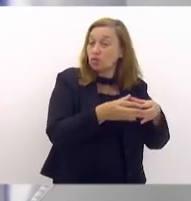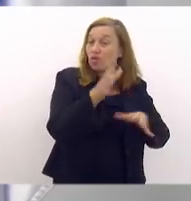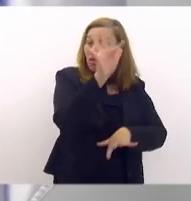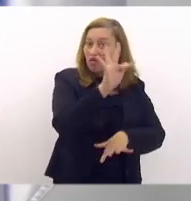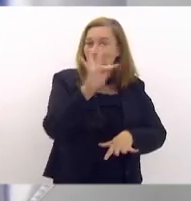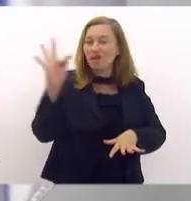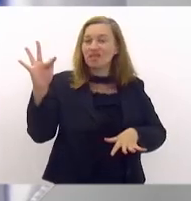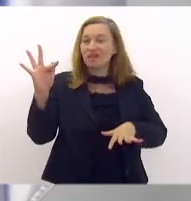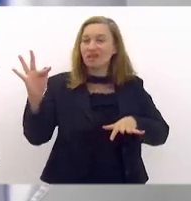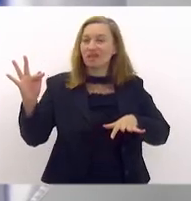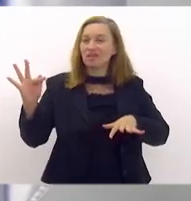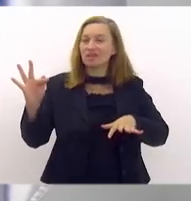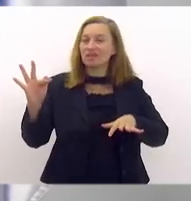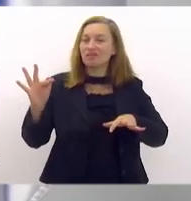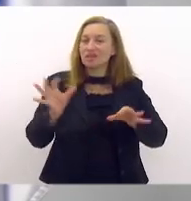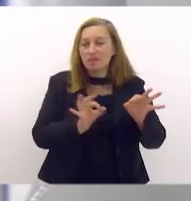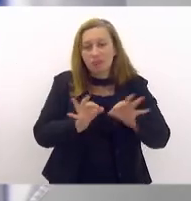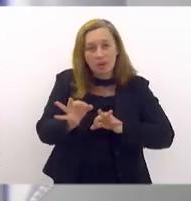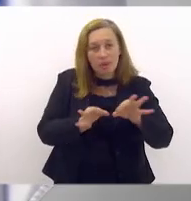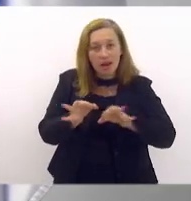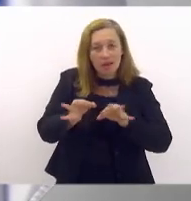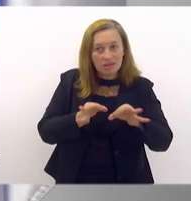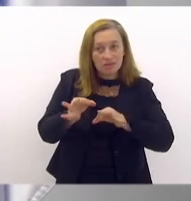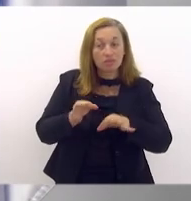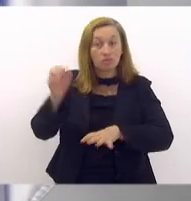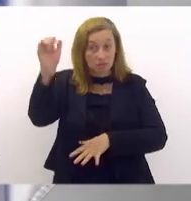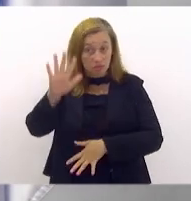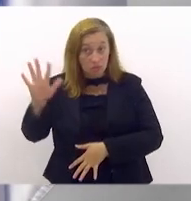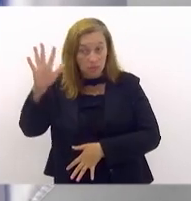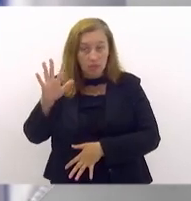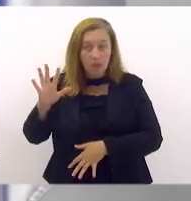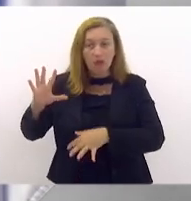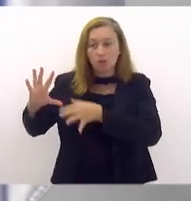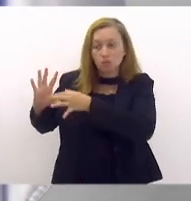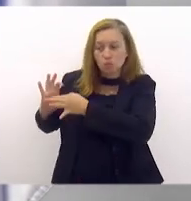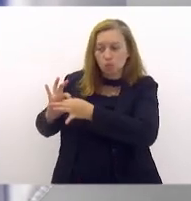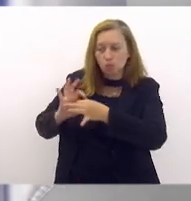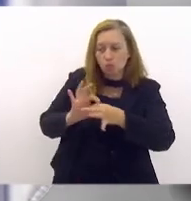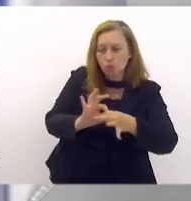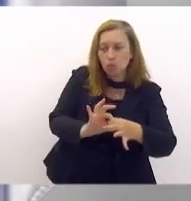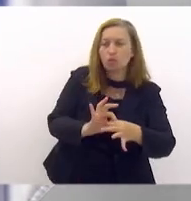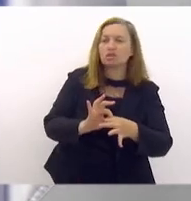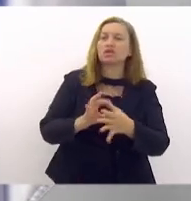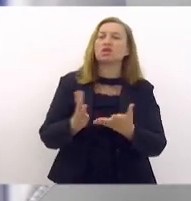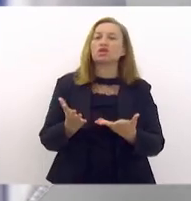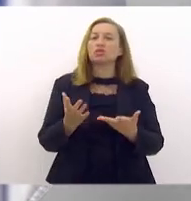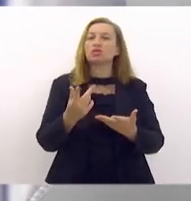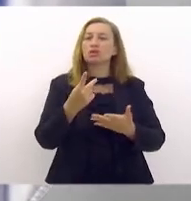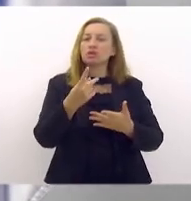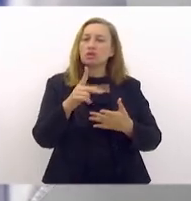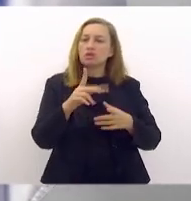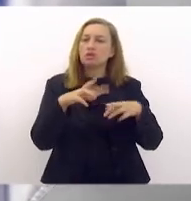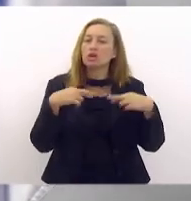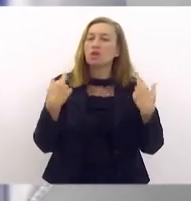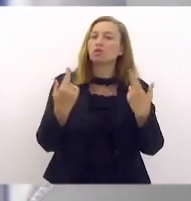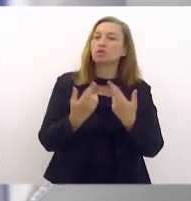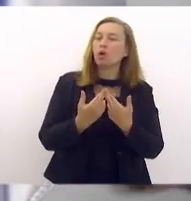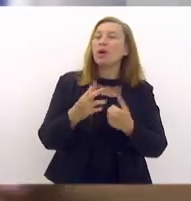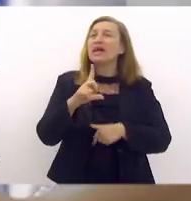essa coordenação nacional. É na linha dos seus encontros, das suas articulações, há